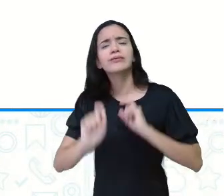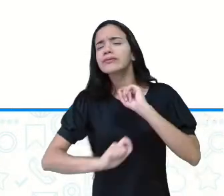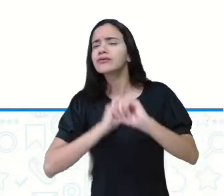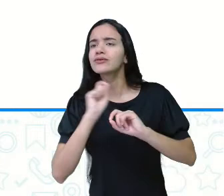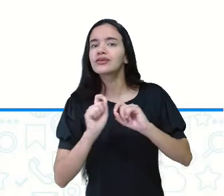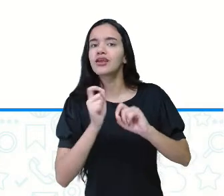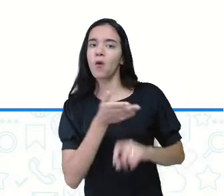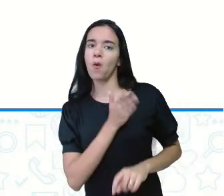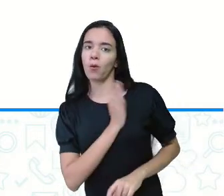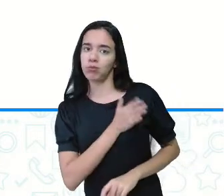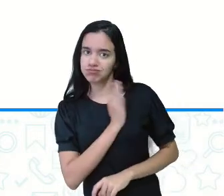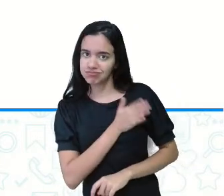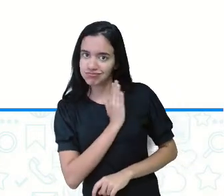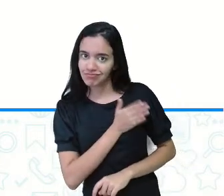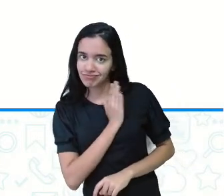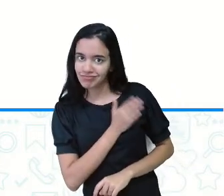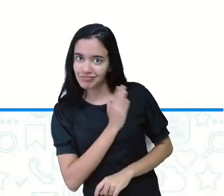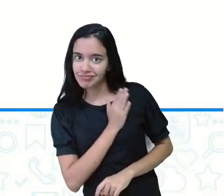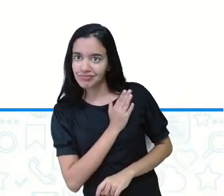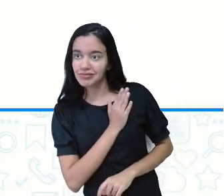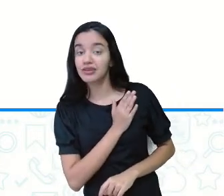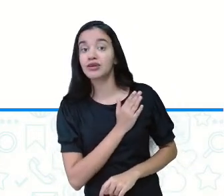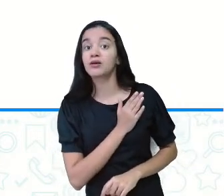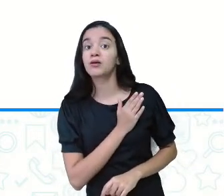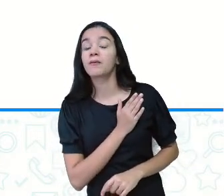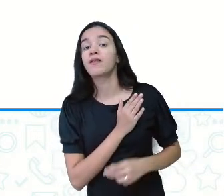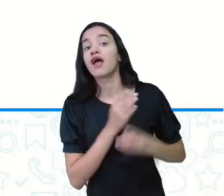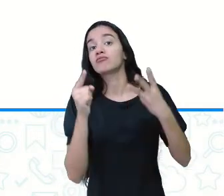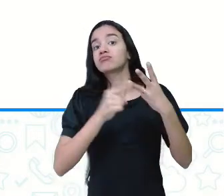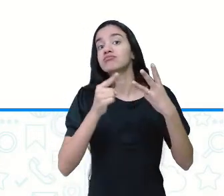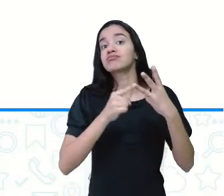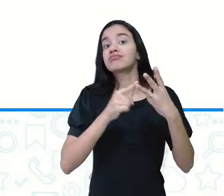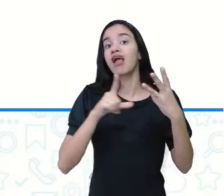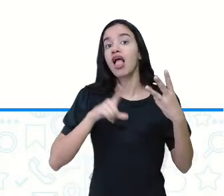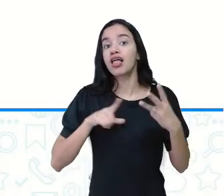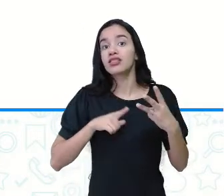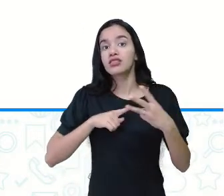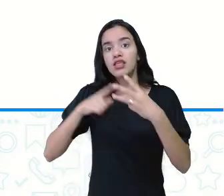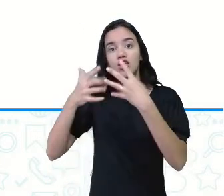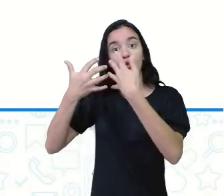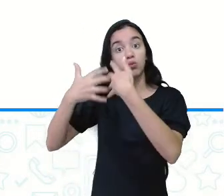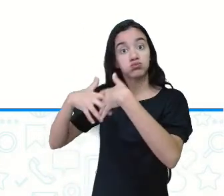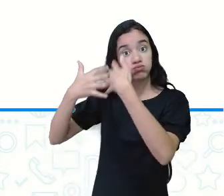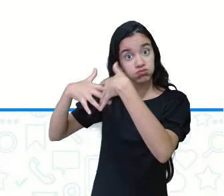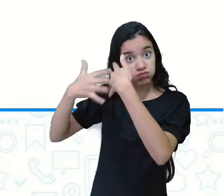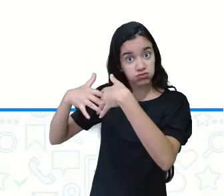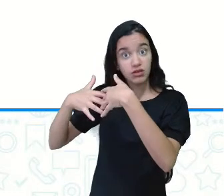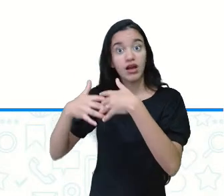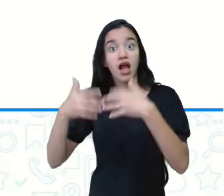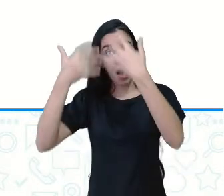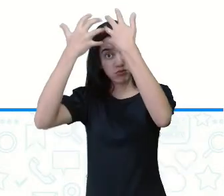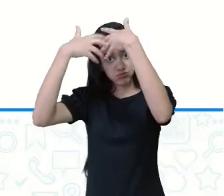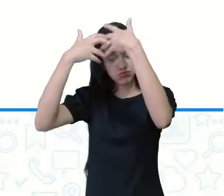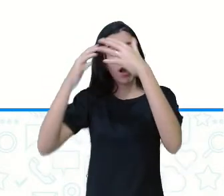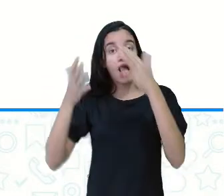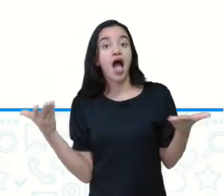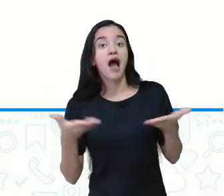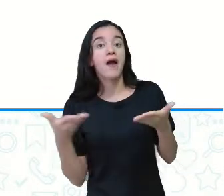Um coração. Em terceiro lugar, tem um cérebro. E finalizando, tem